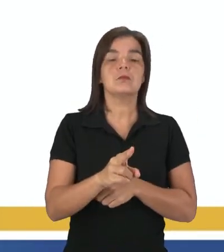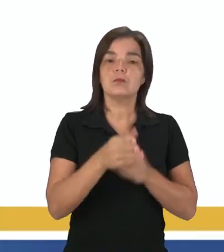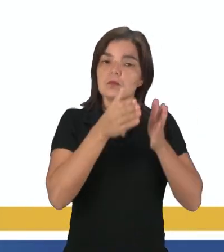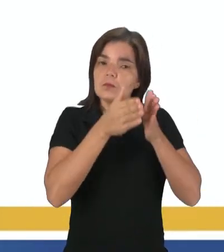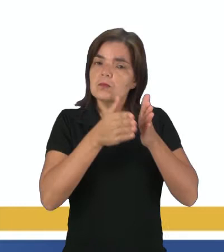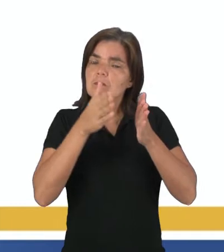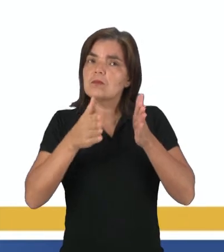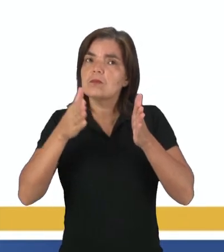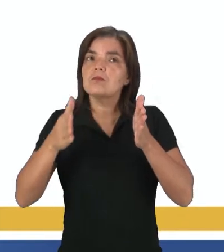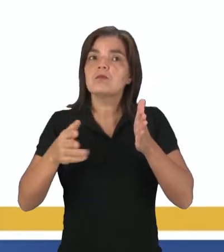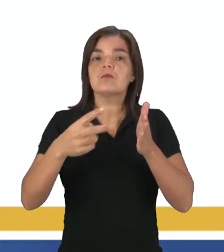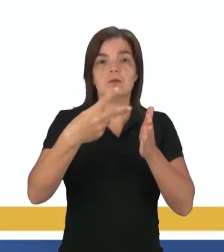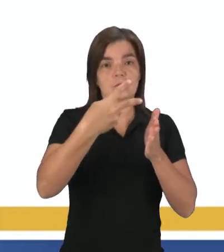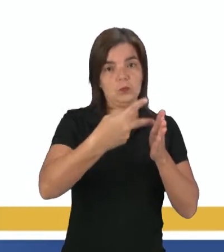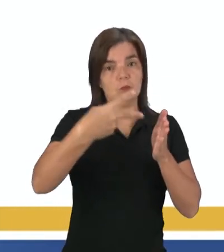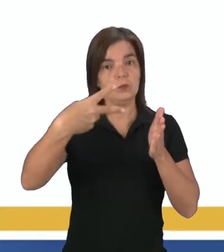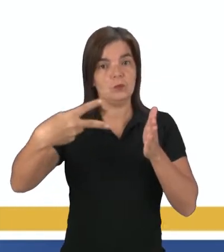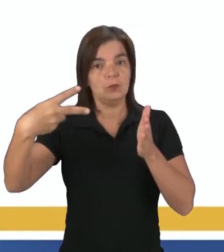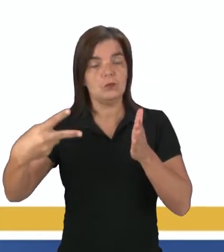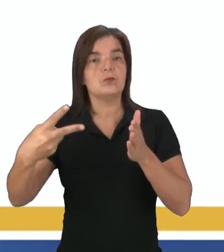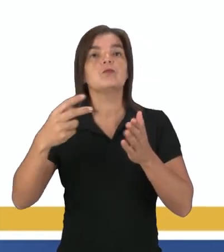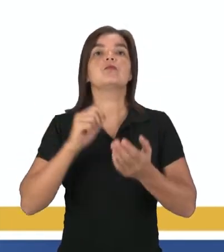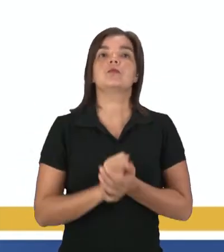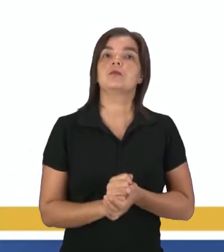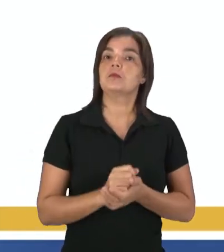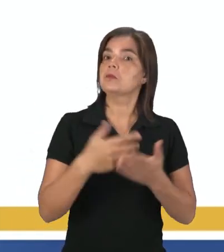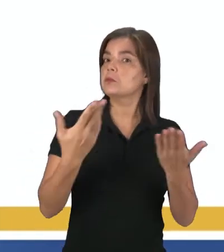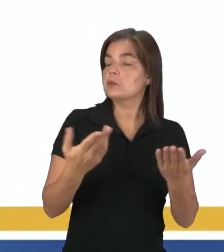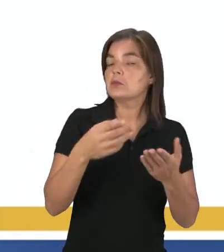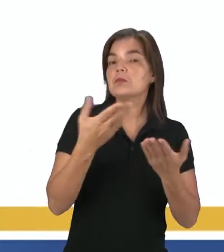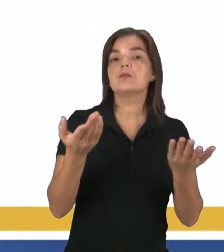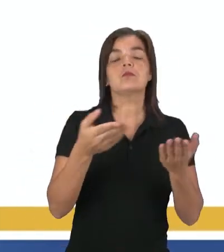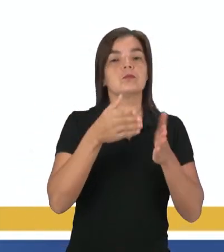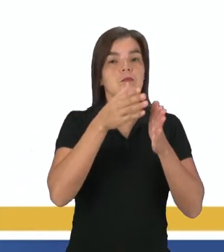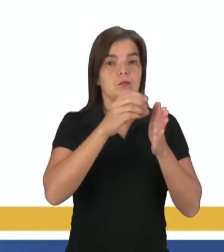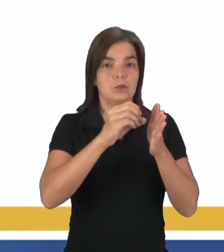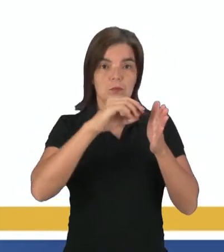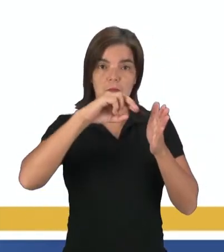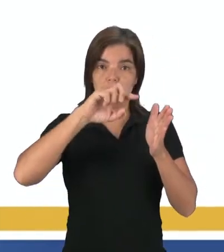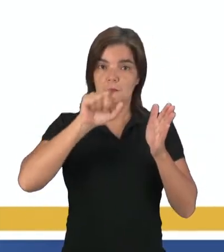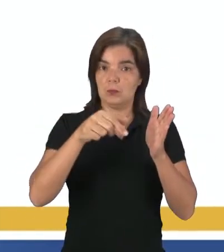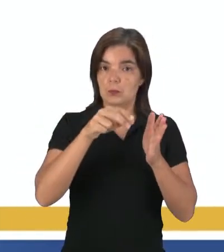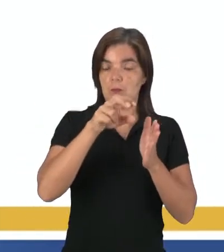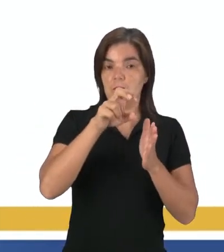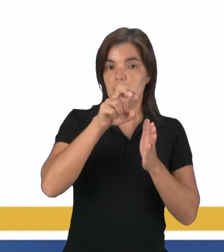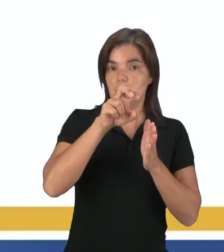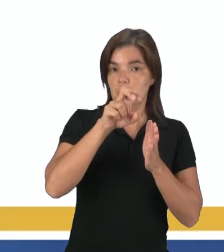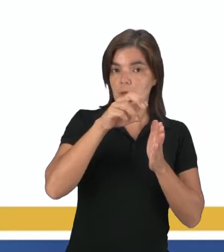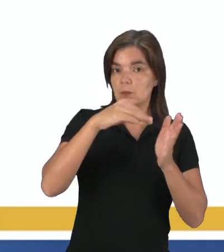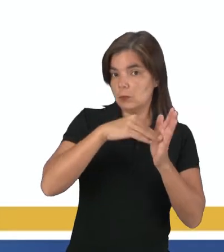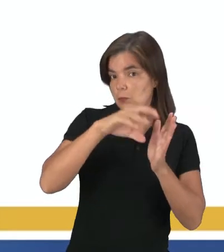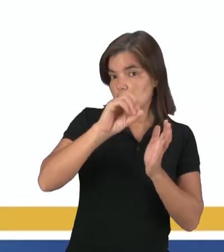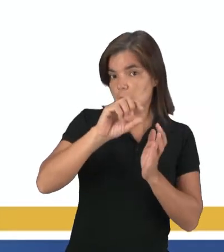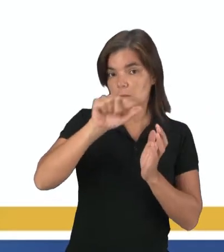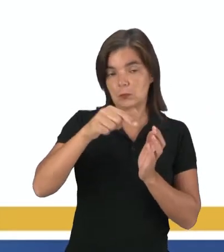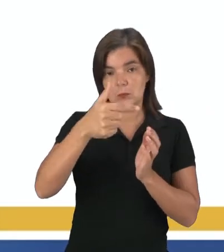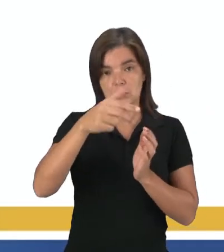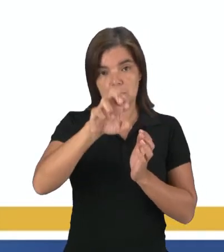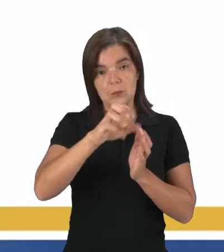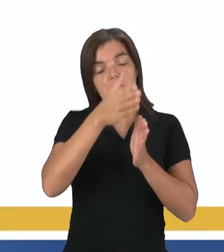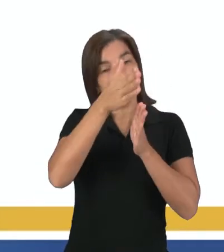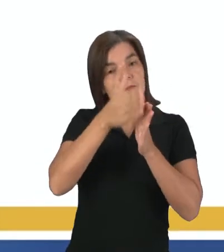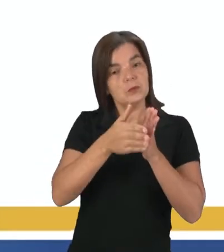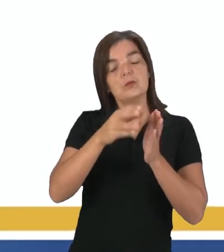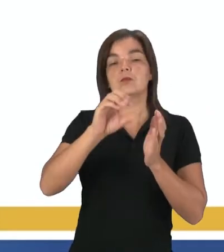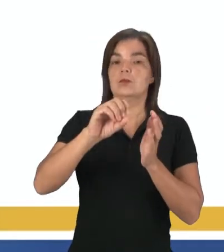cada segmento por 2 indefinidamente. Eu poderia dividir de novo de 0 até 0,25 ao